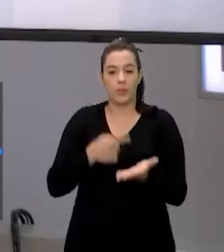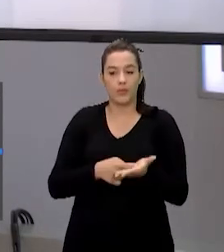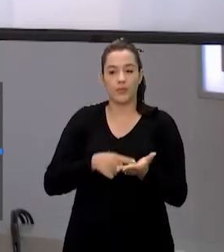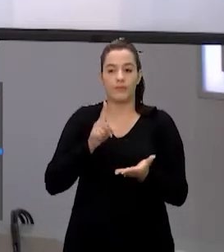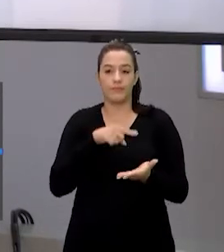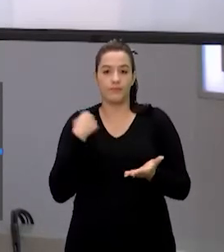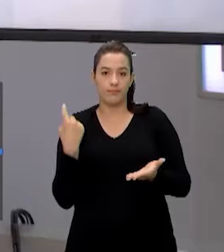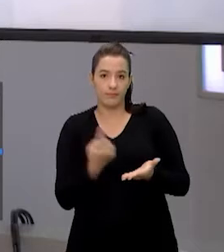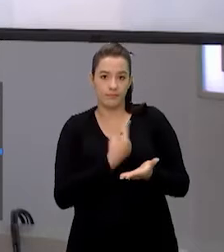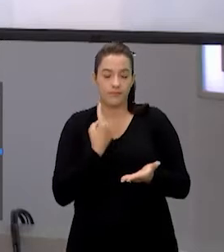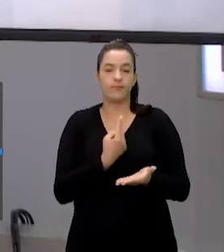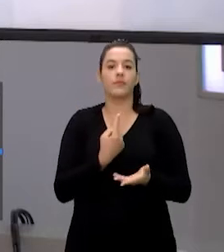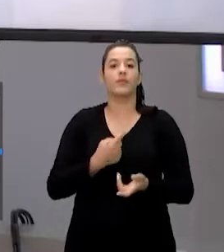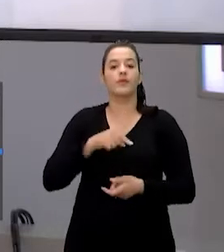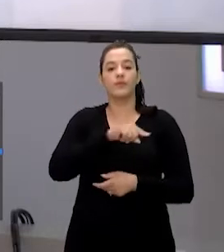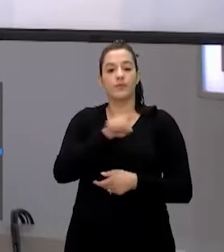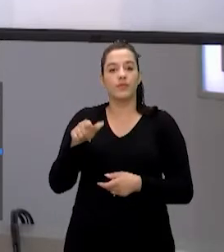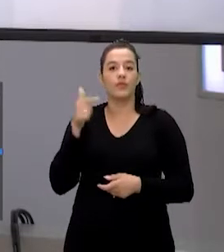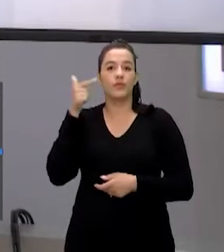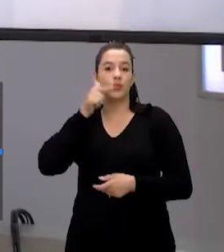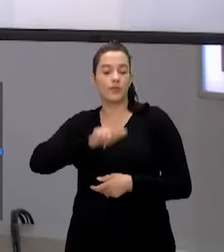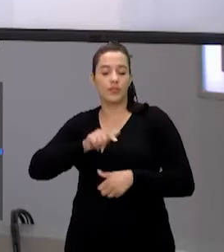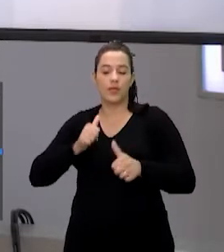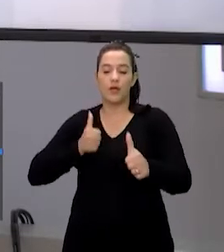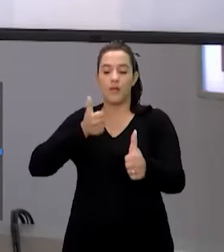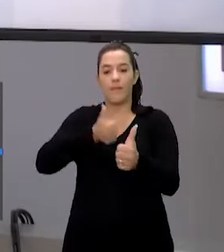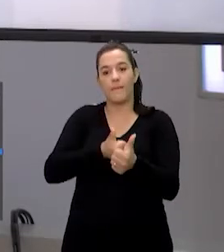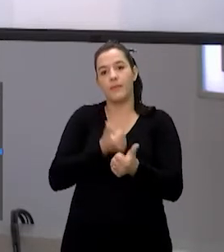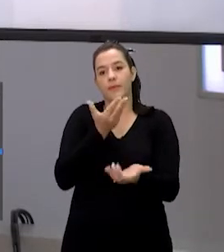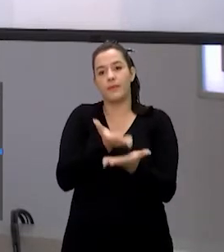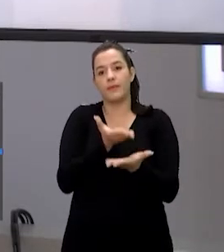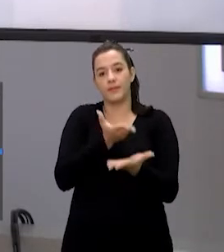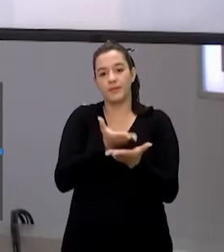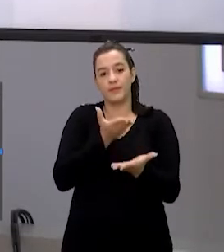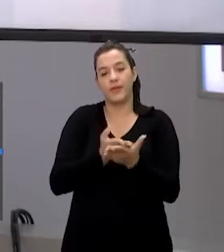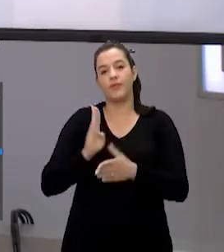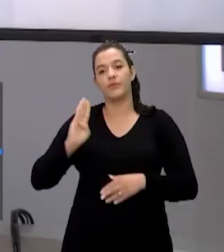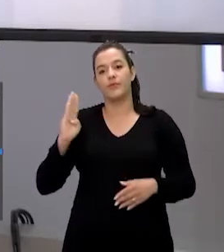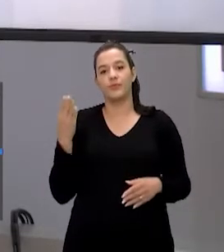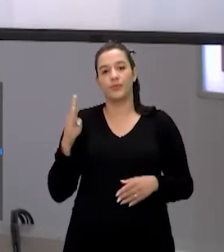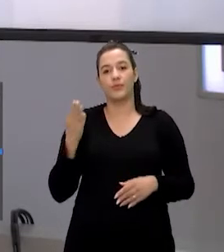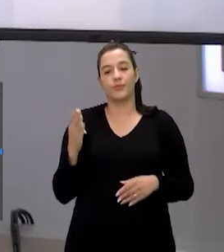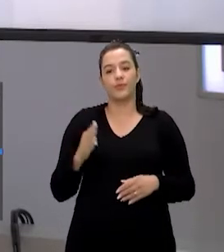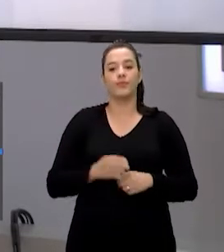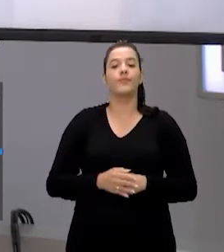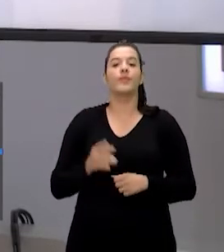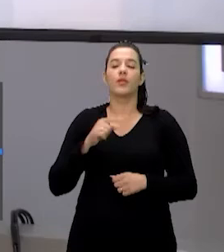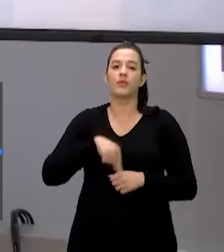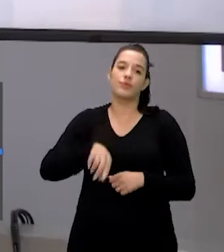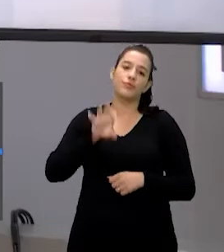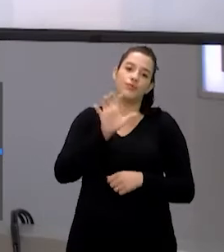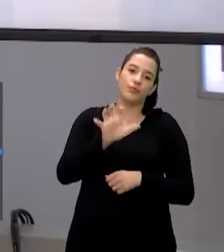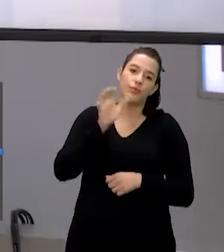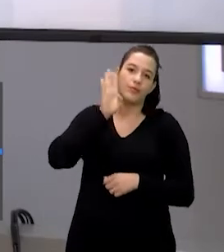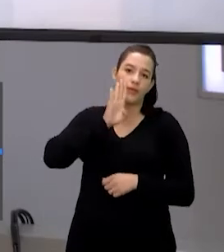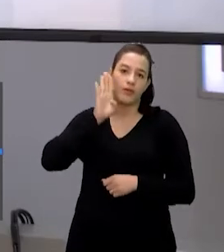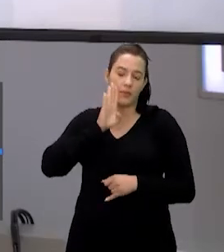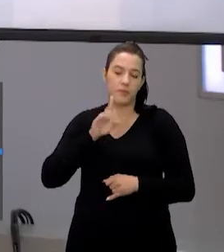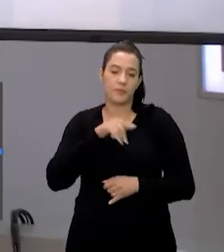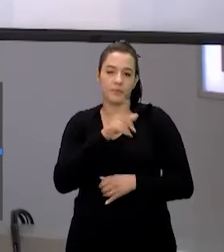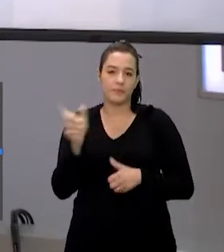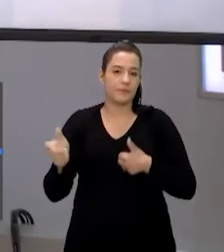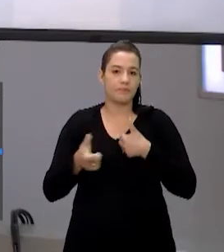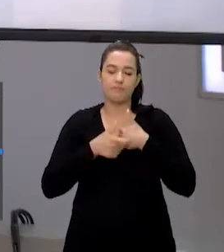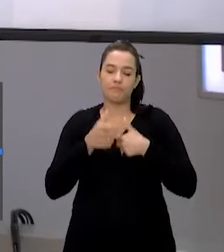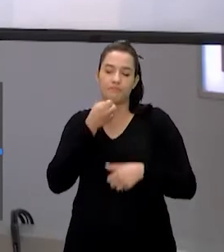nós, para que vocês, então, consigam acompanhar as aulas de biologia de uma maneira legal, de uma maneira satisfatória,